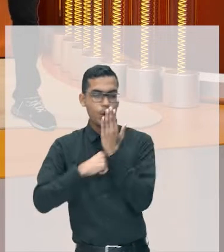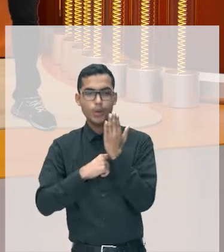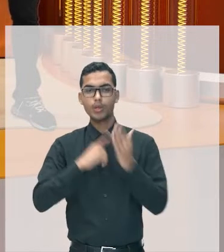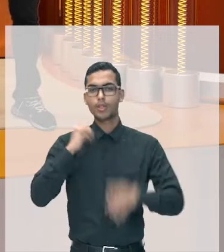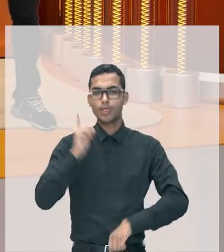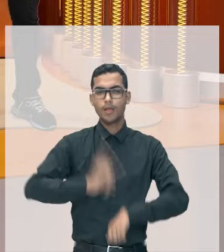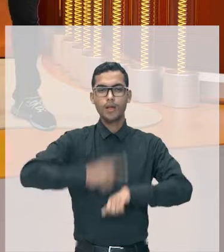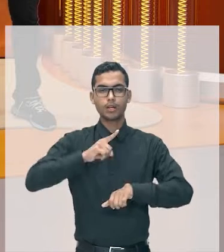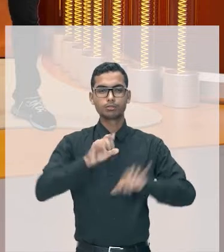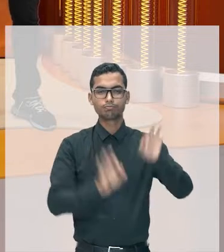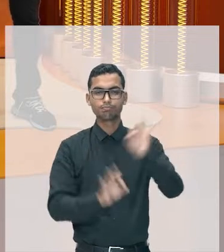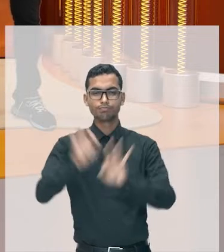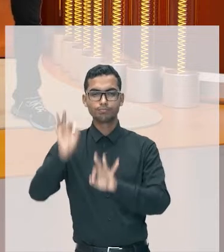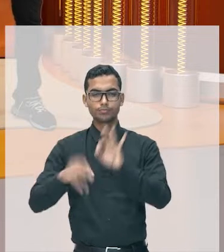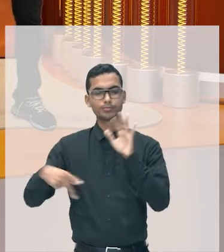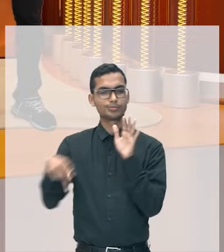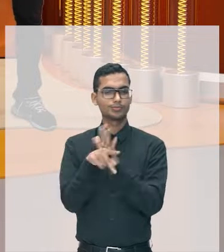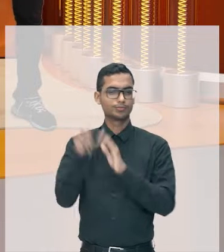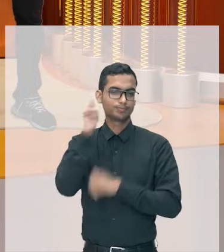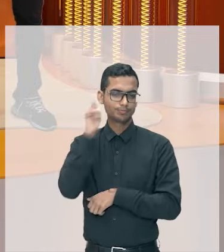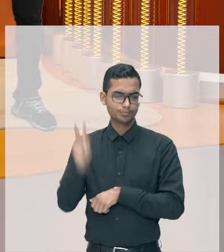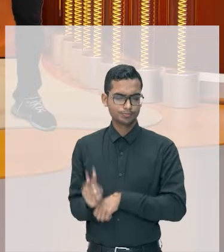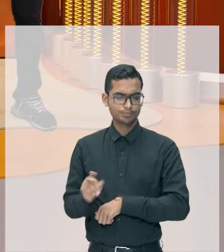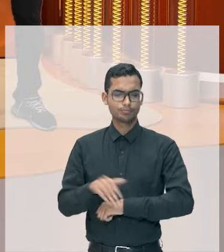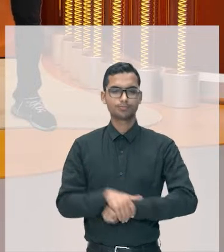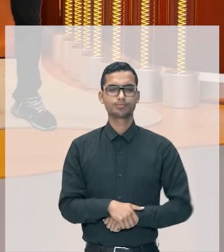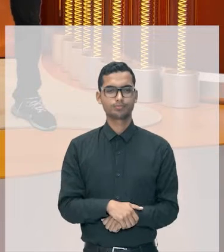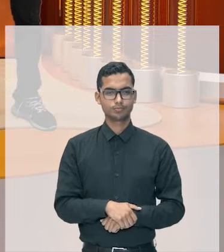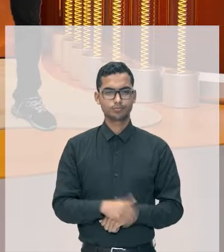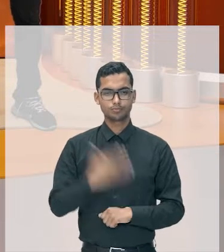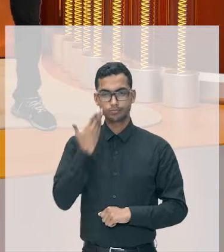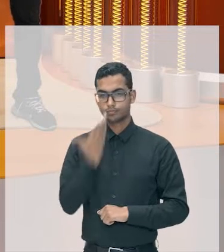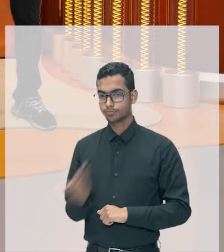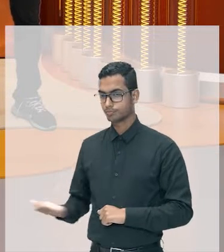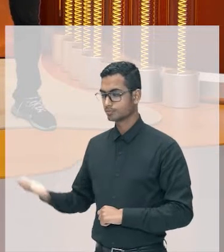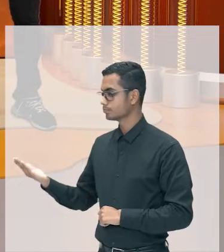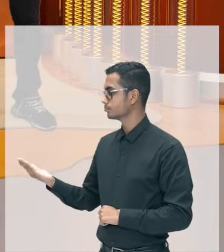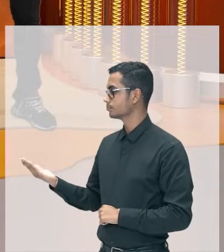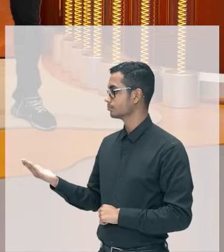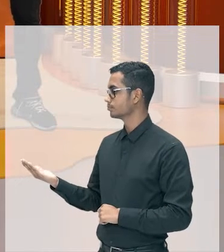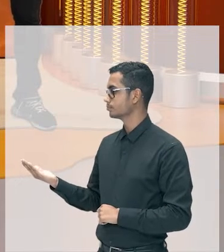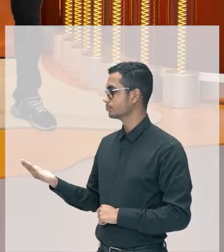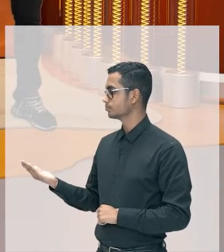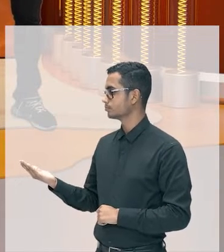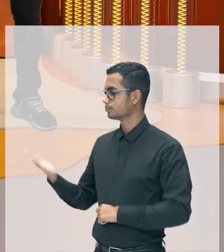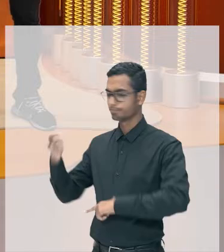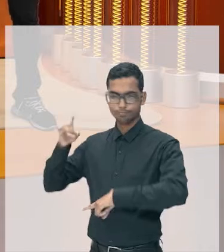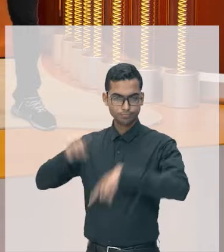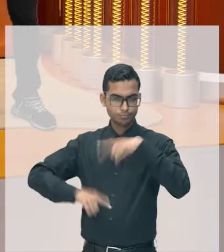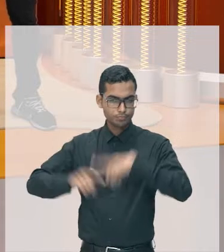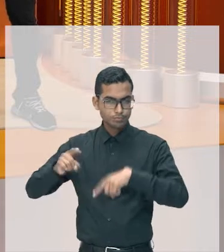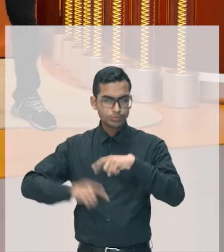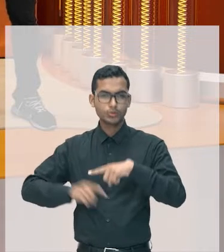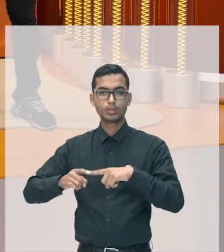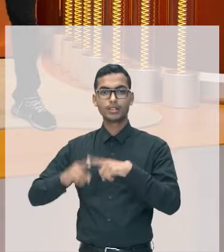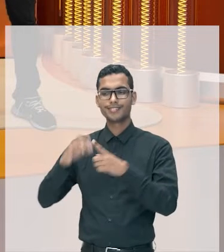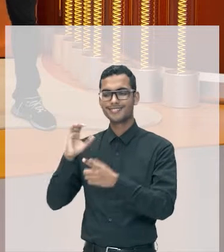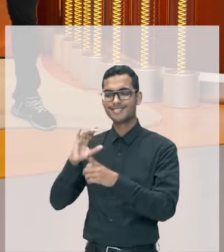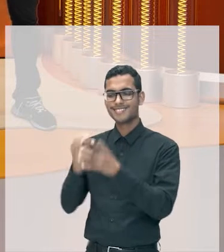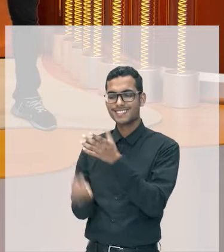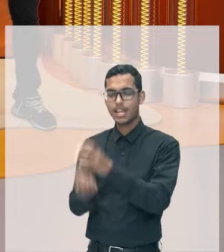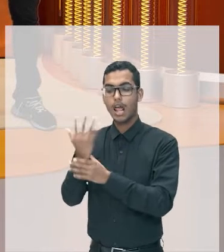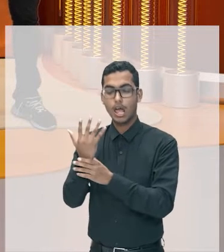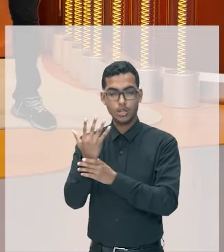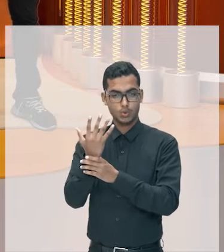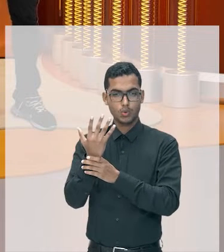montar este quebra-cabeça da história. Seja materiais produzidos de forma intencional ou não,